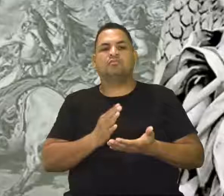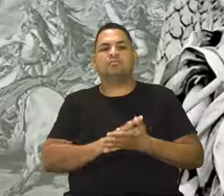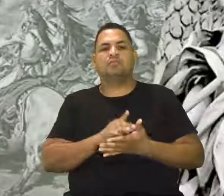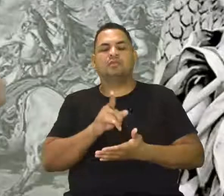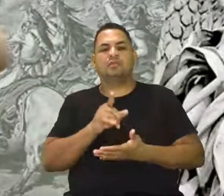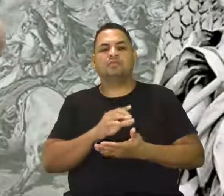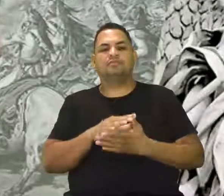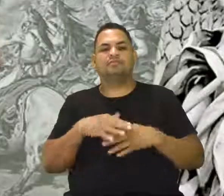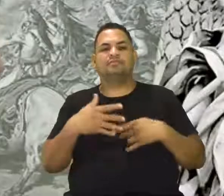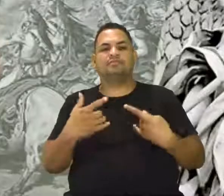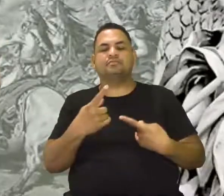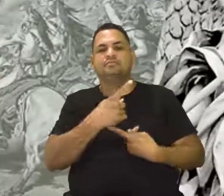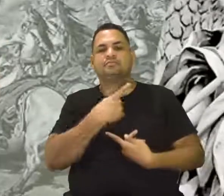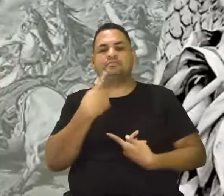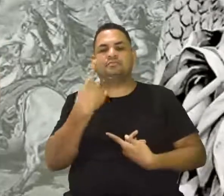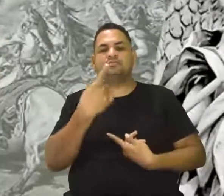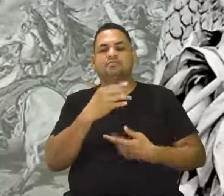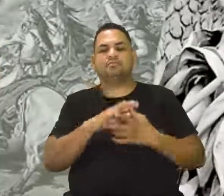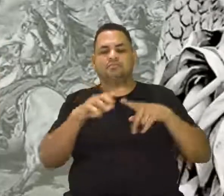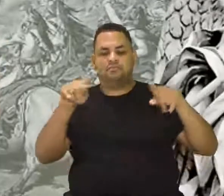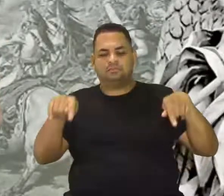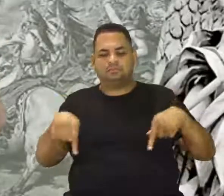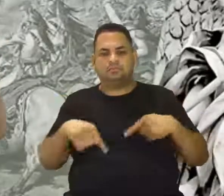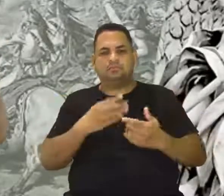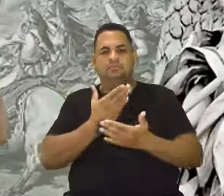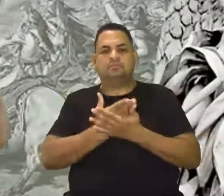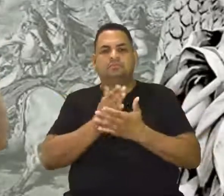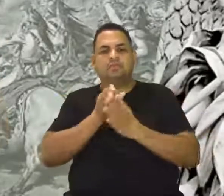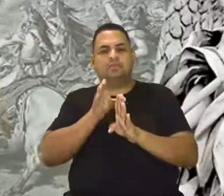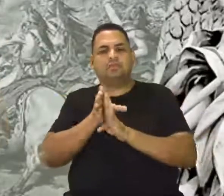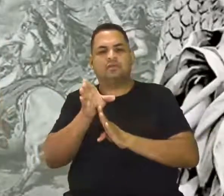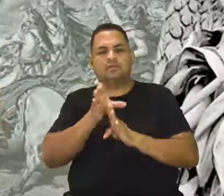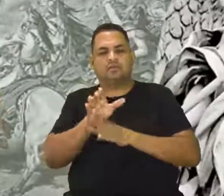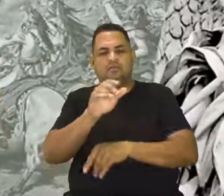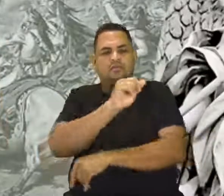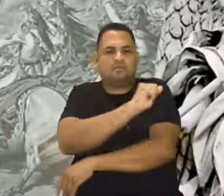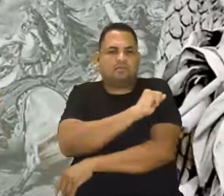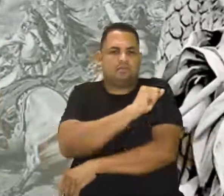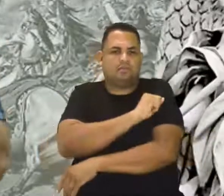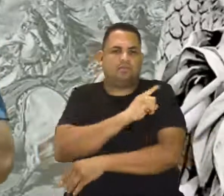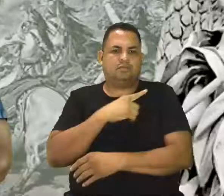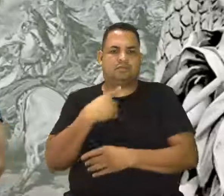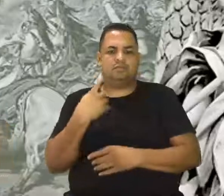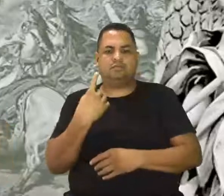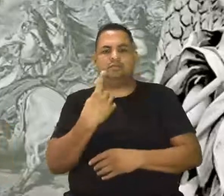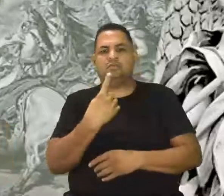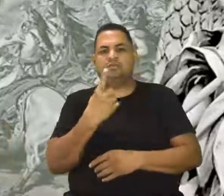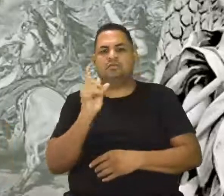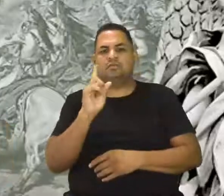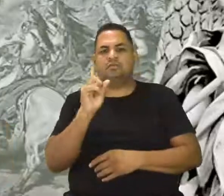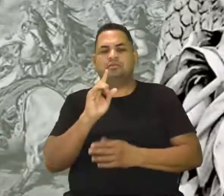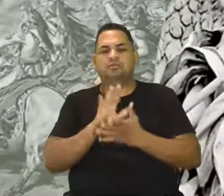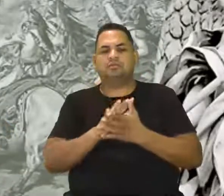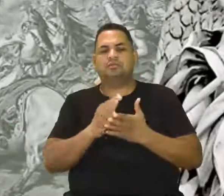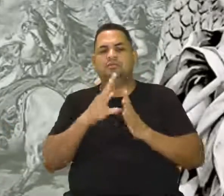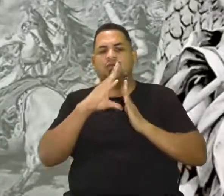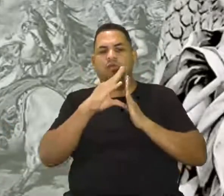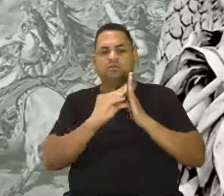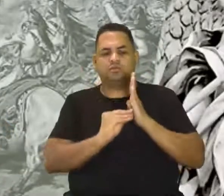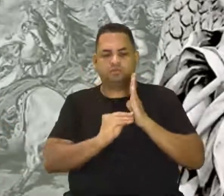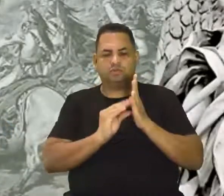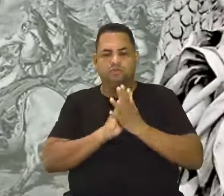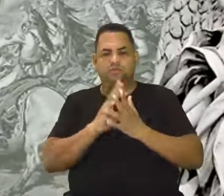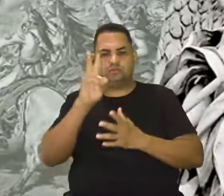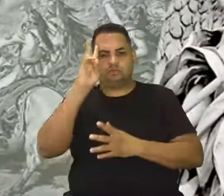e você. Por isso que nós, em sala de aula, acabamos orientando também os alunos. não só no conteúdo de história, mas também na